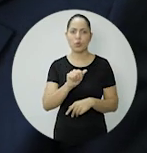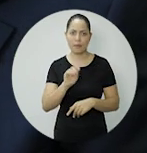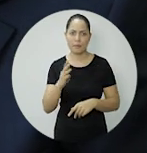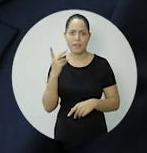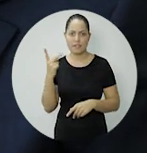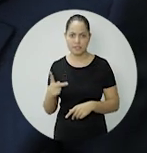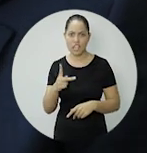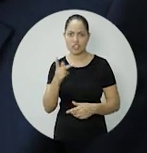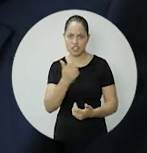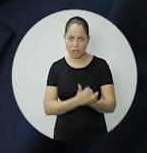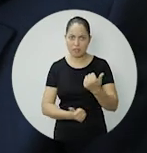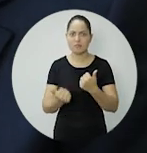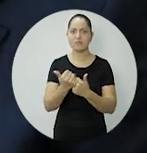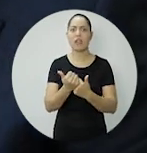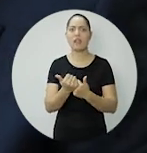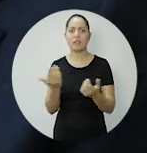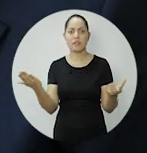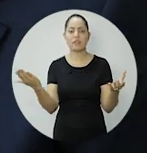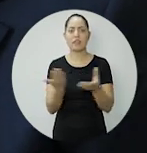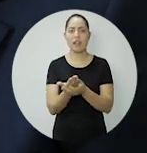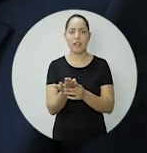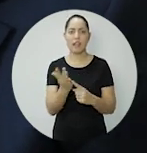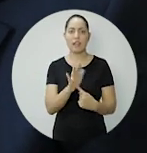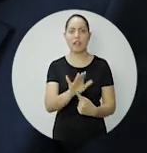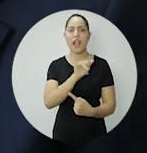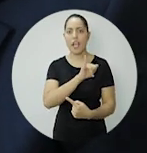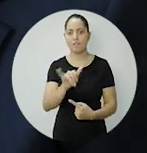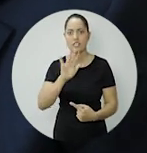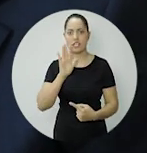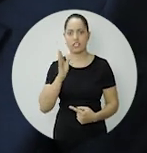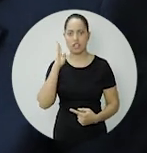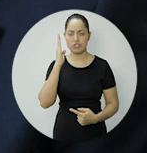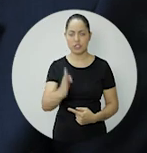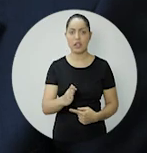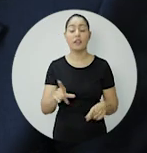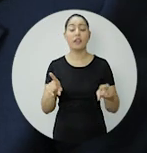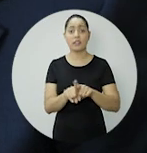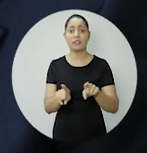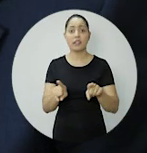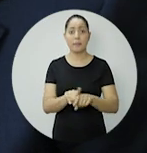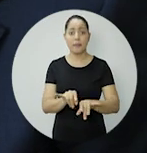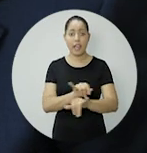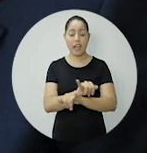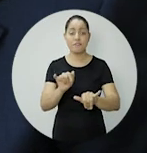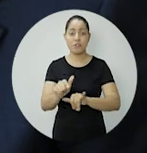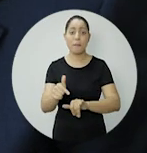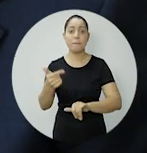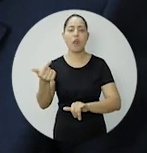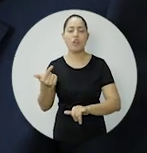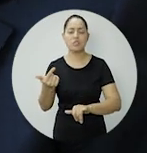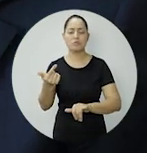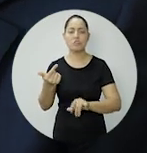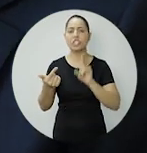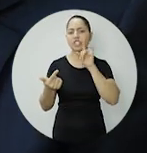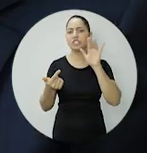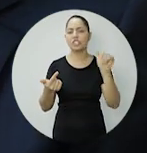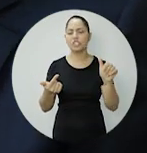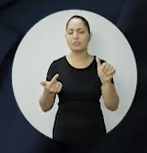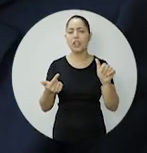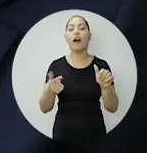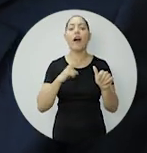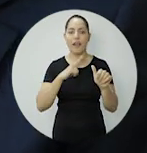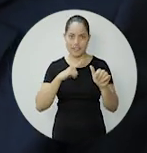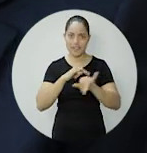novos processos vinculados ao OAB dele e já faz o cadastro desses processos avisando a ele. Ele tem o aviso de próximas